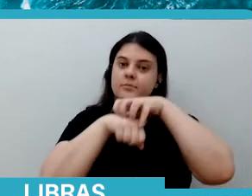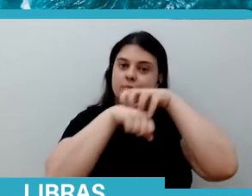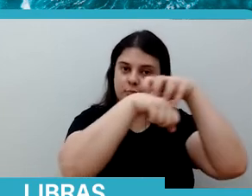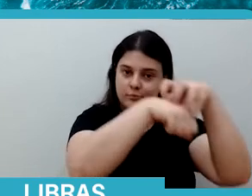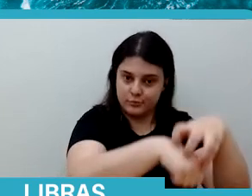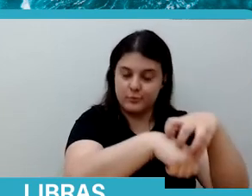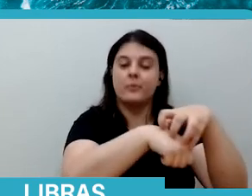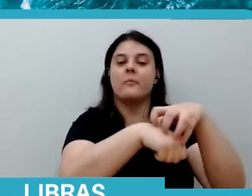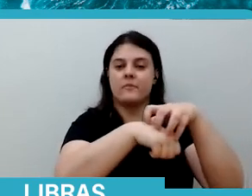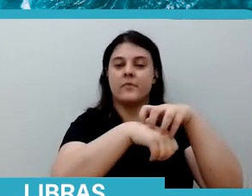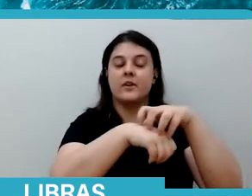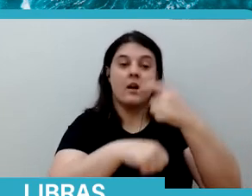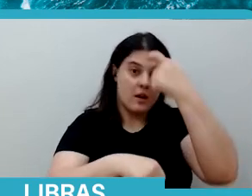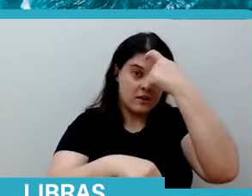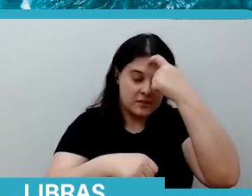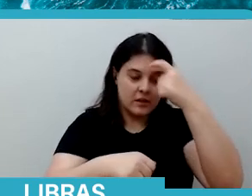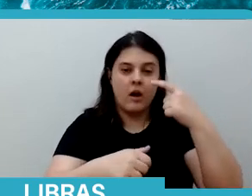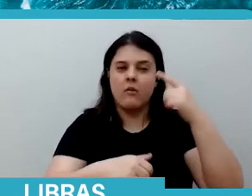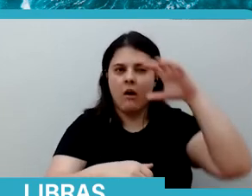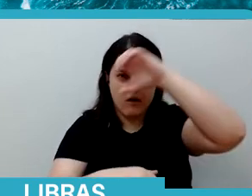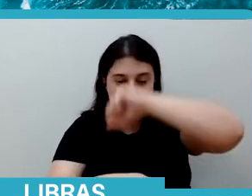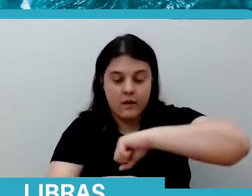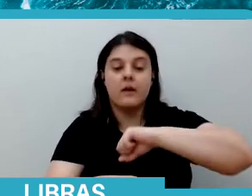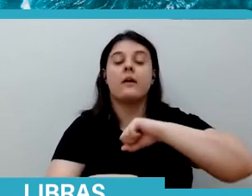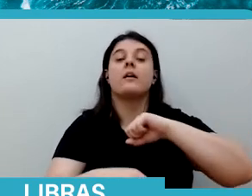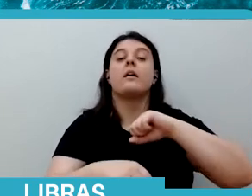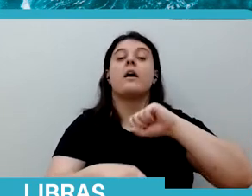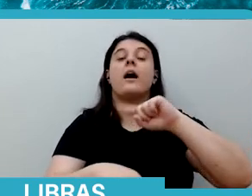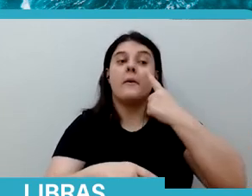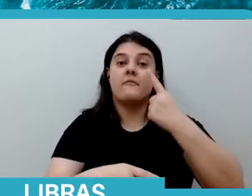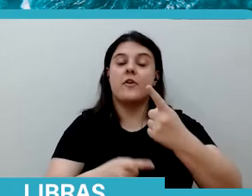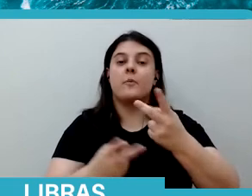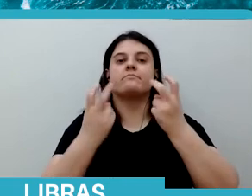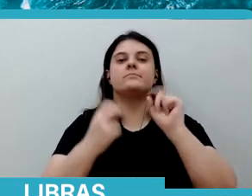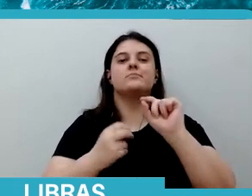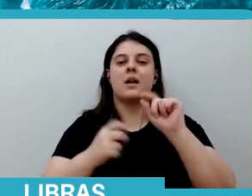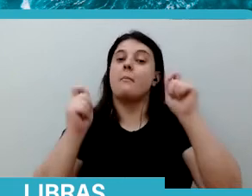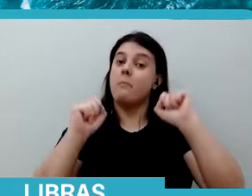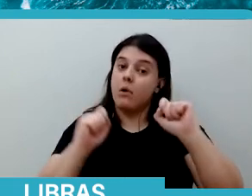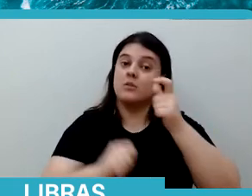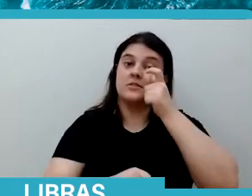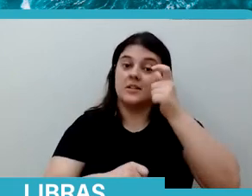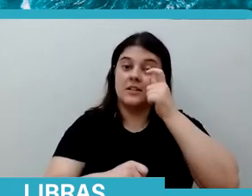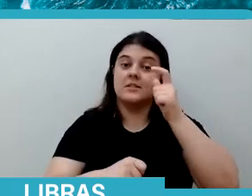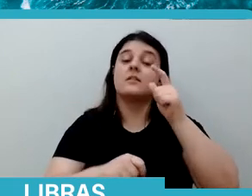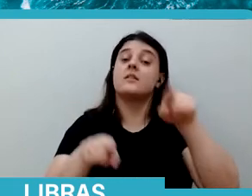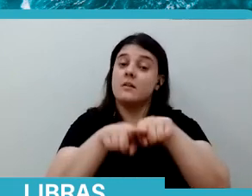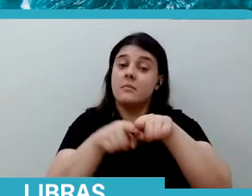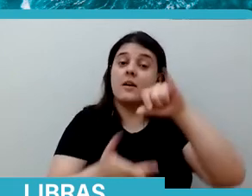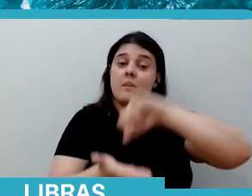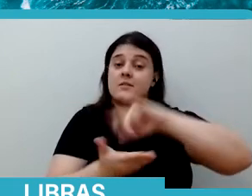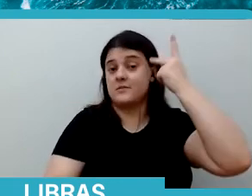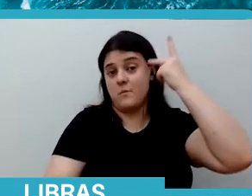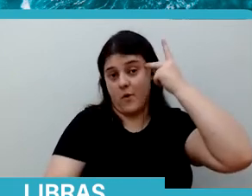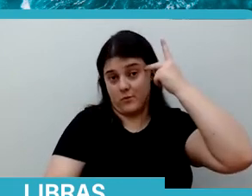mas tem um Nossa de conscientização E aí a gente O que poderia ser interessante fazer em Natal de São Paulo e a gente